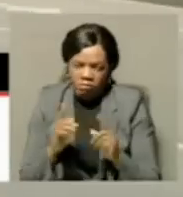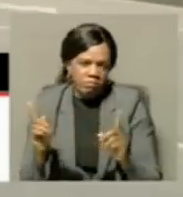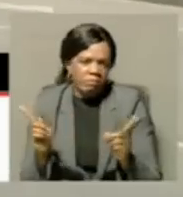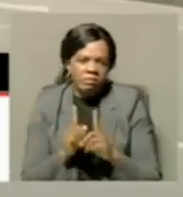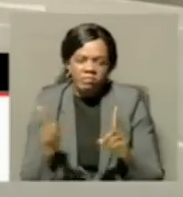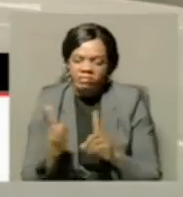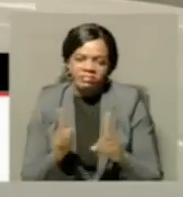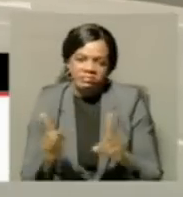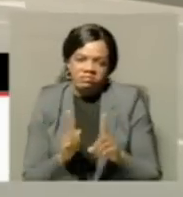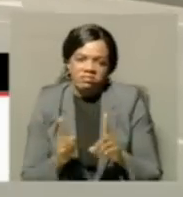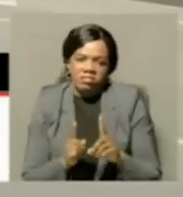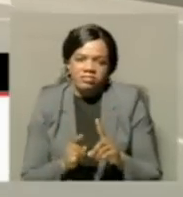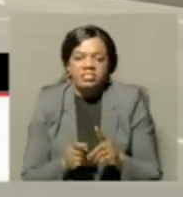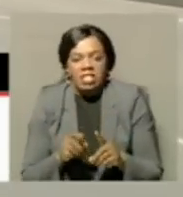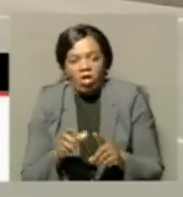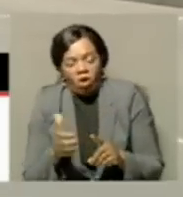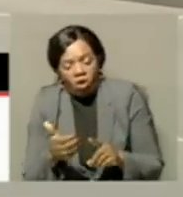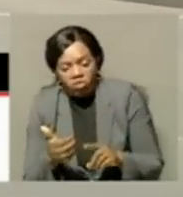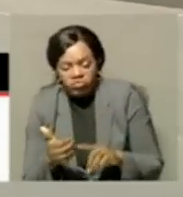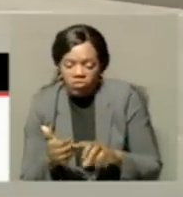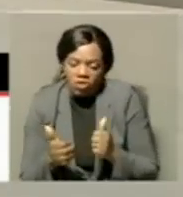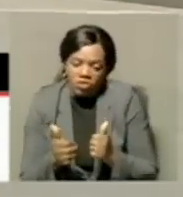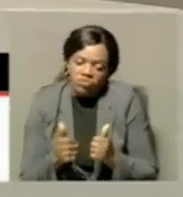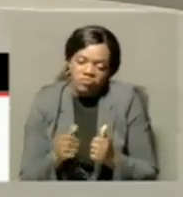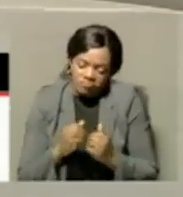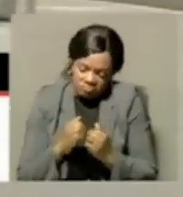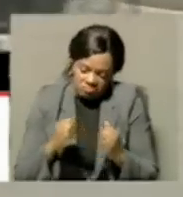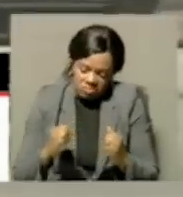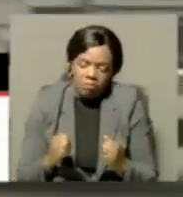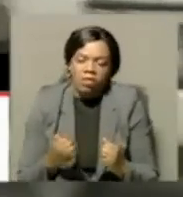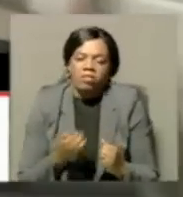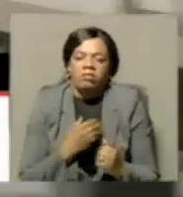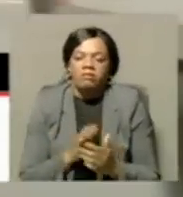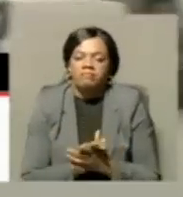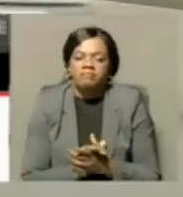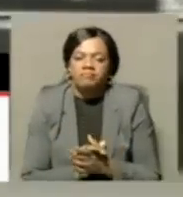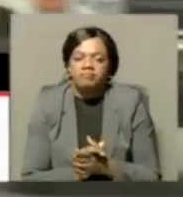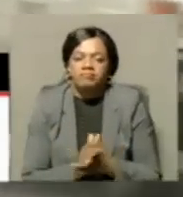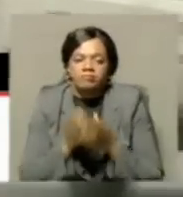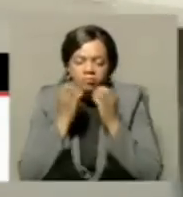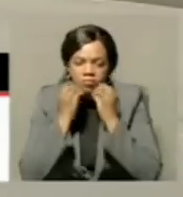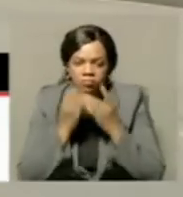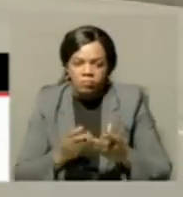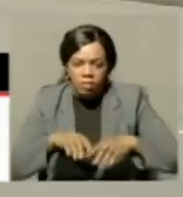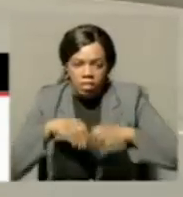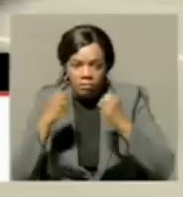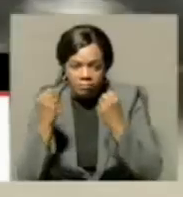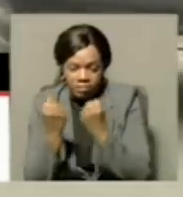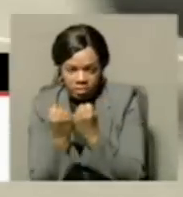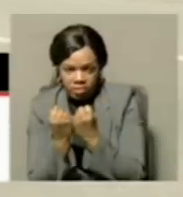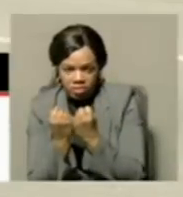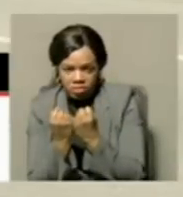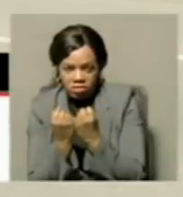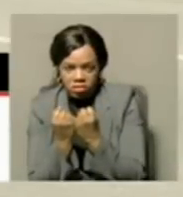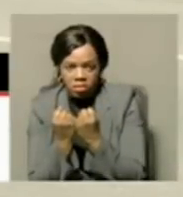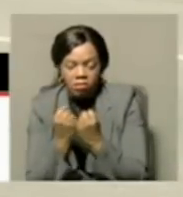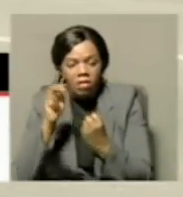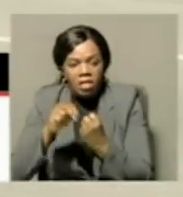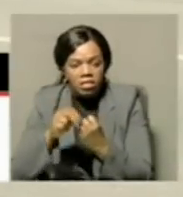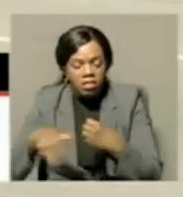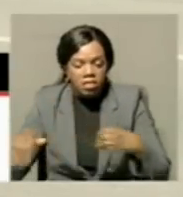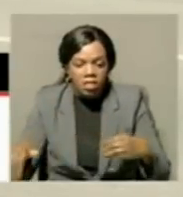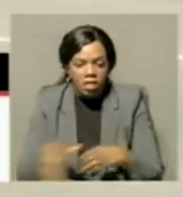ou seja, há algumas exceções. Aquelas empresas que, pela sua natureza, terão mesmo que aceder a essas avenidas,